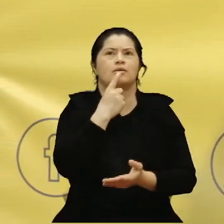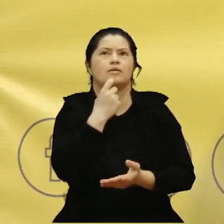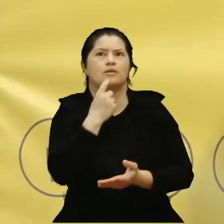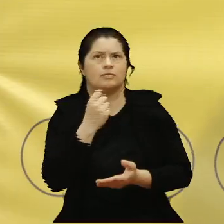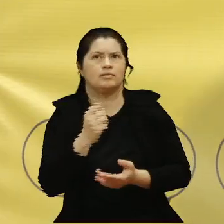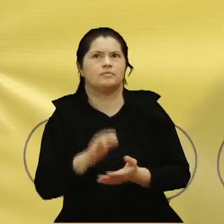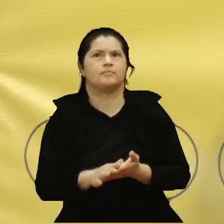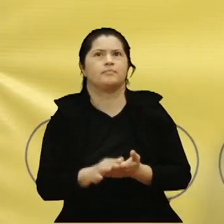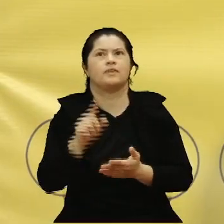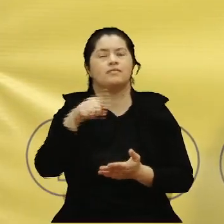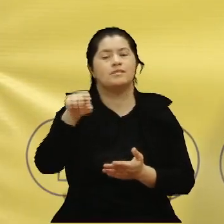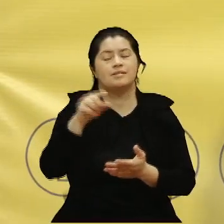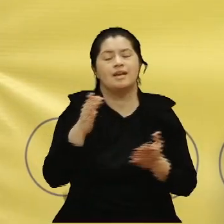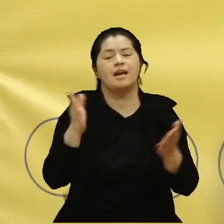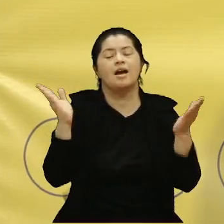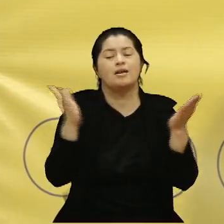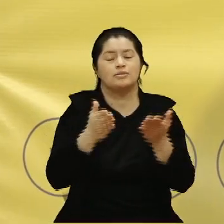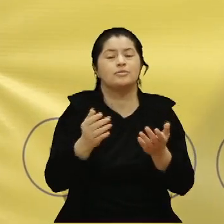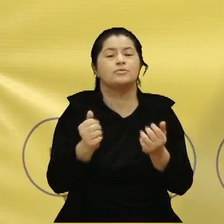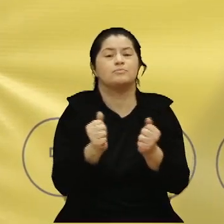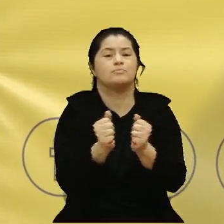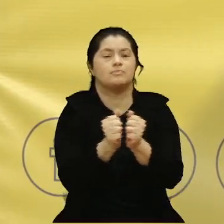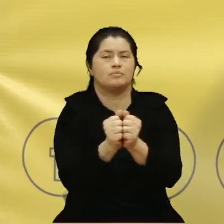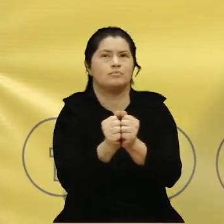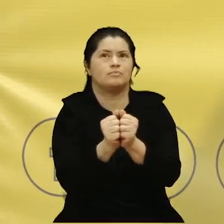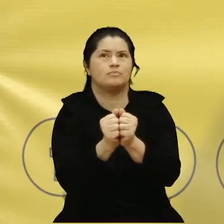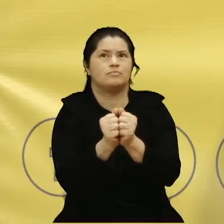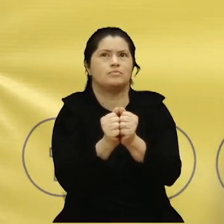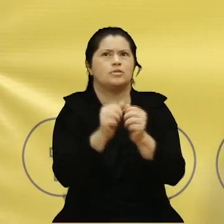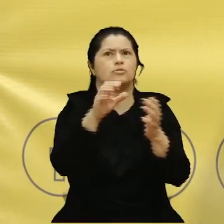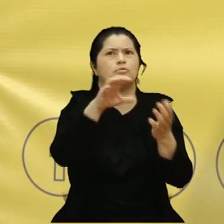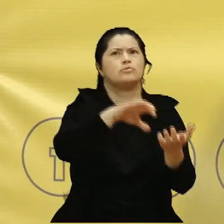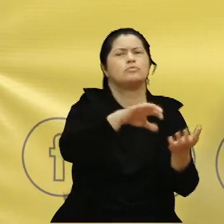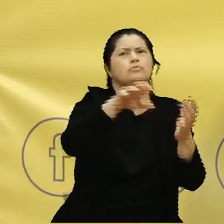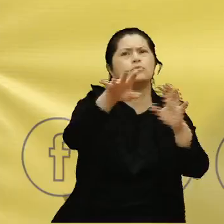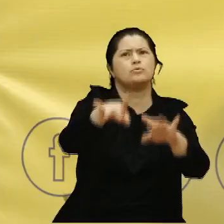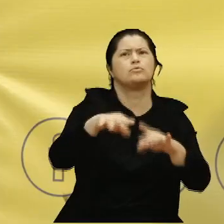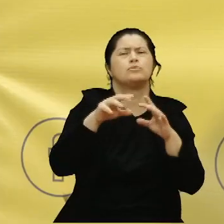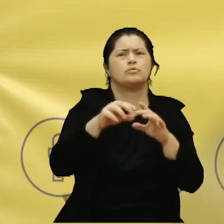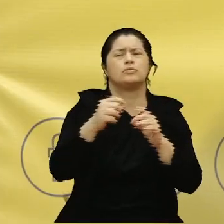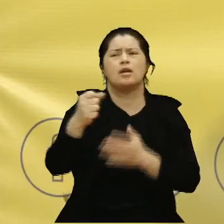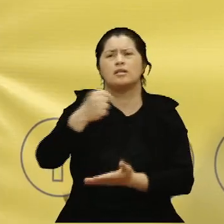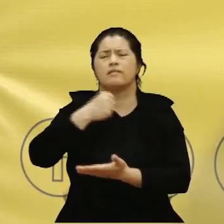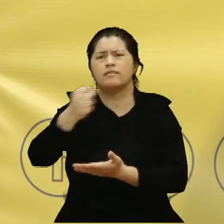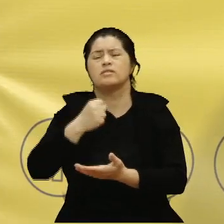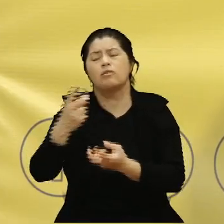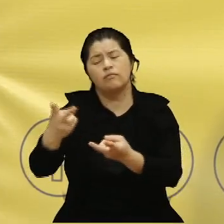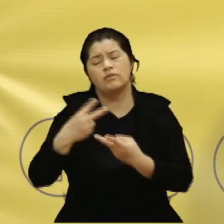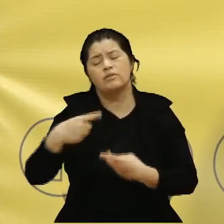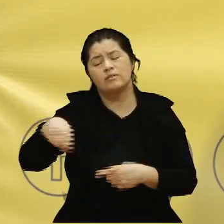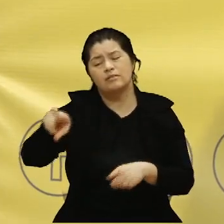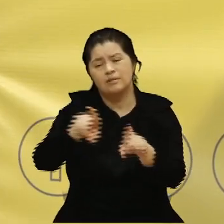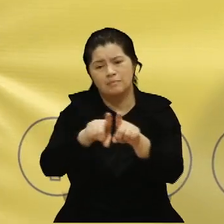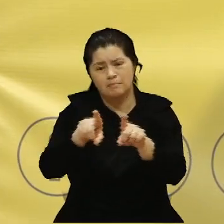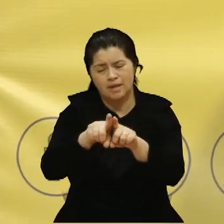finais. Você acabou de acompanhar, então, a sessão ordinária, as nossas entrevistas, e convido a você também para